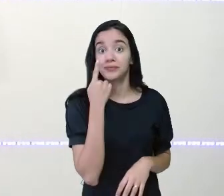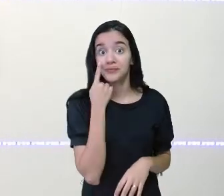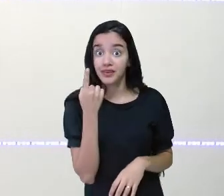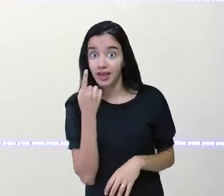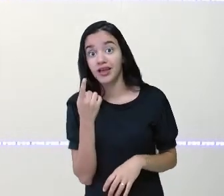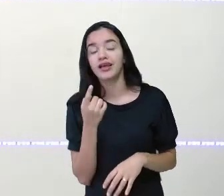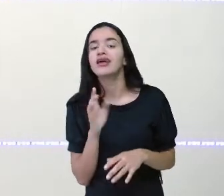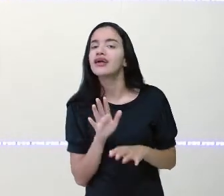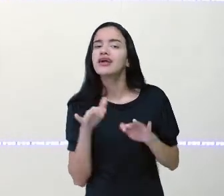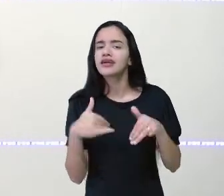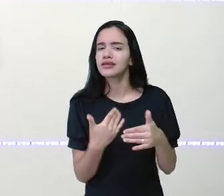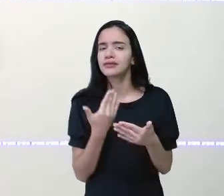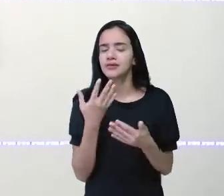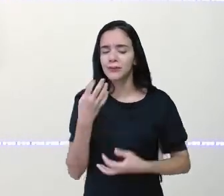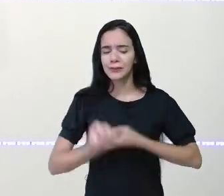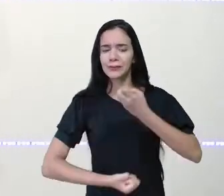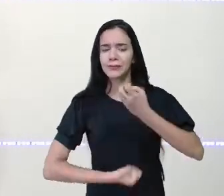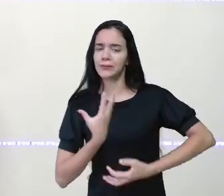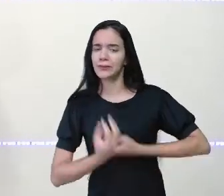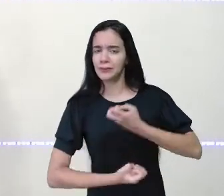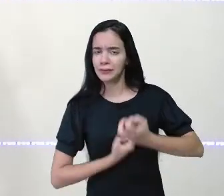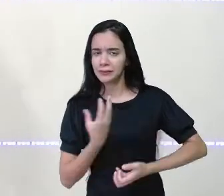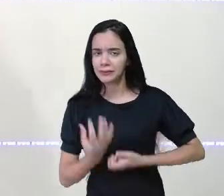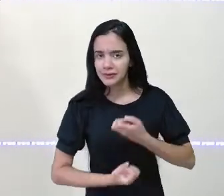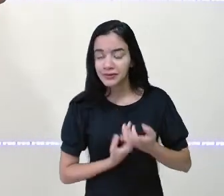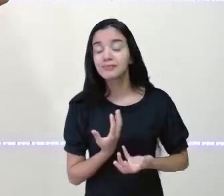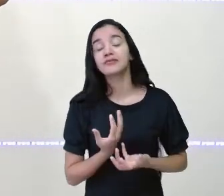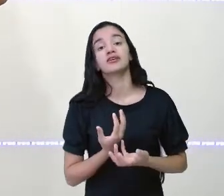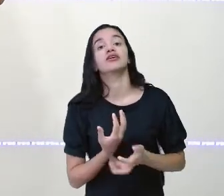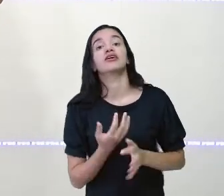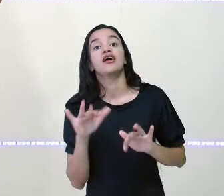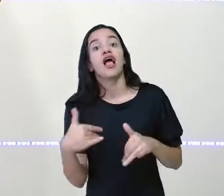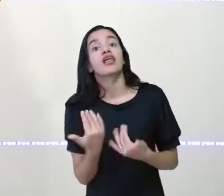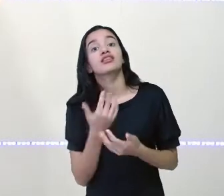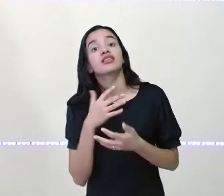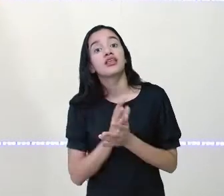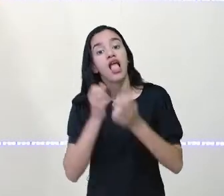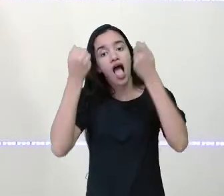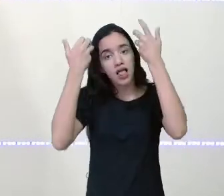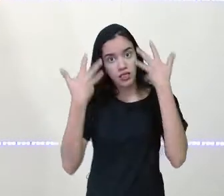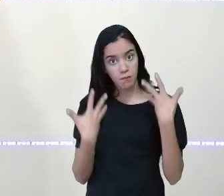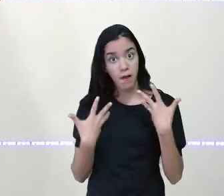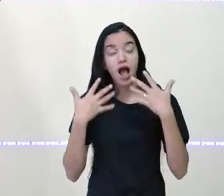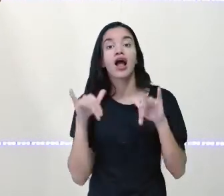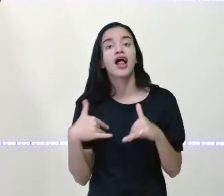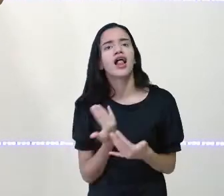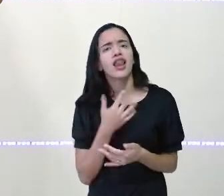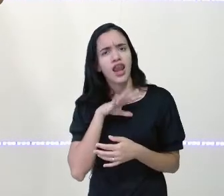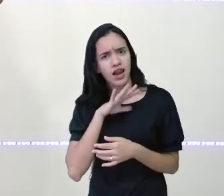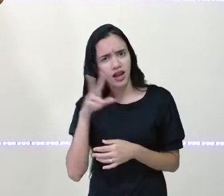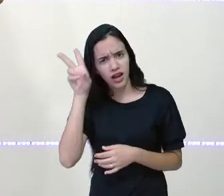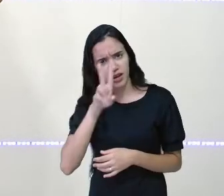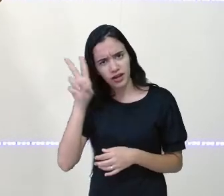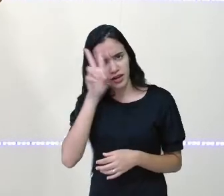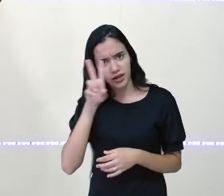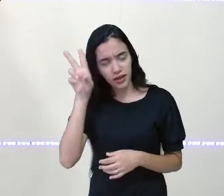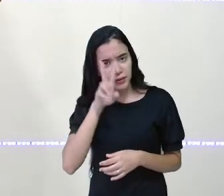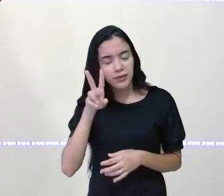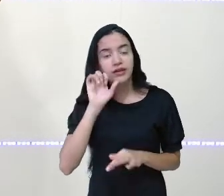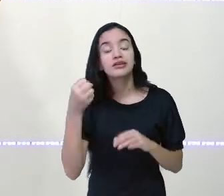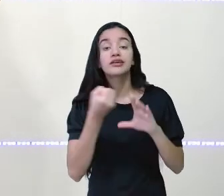Então, ele fez esse poema em forma de animal. Lembra que eu disse que o poema visual é isso, tem